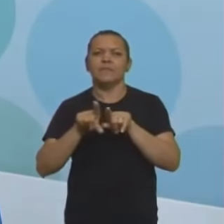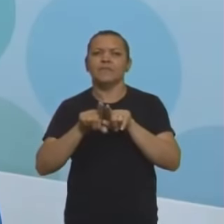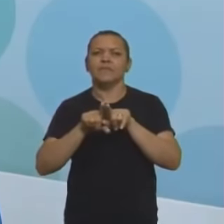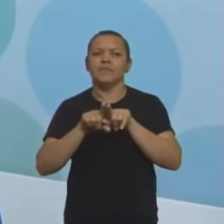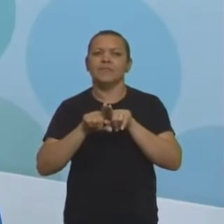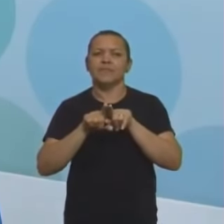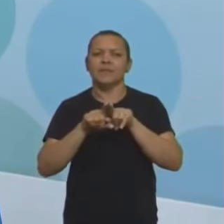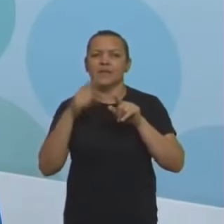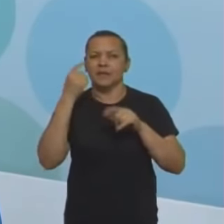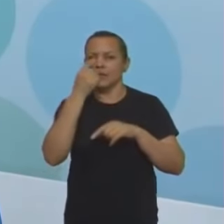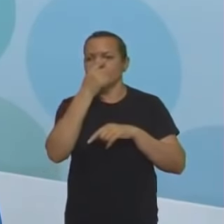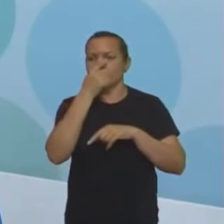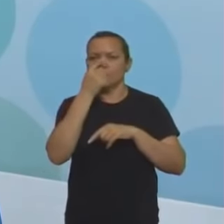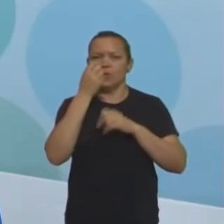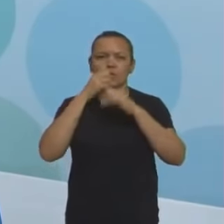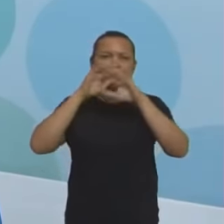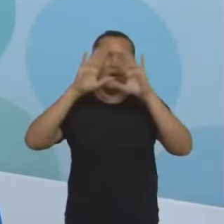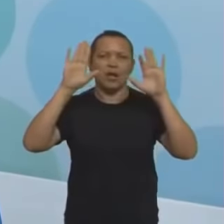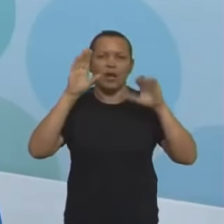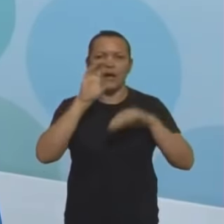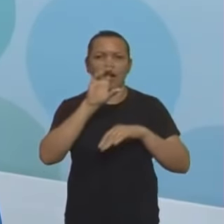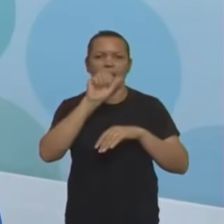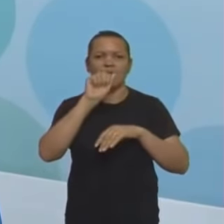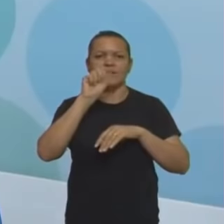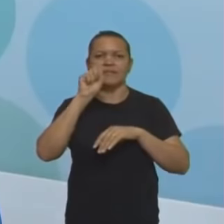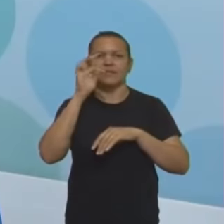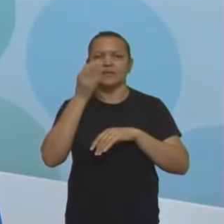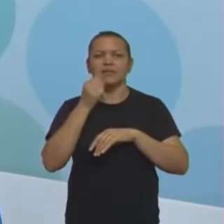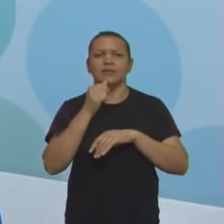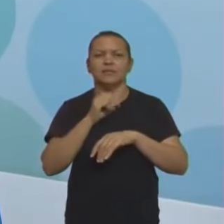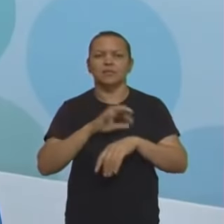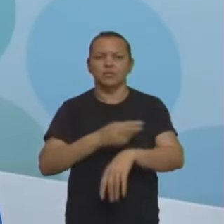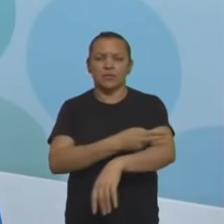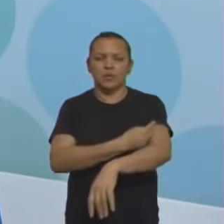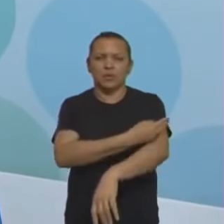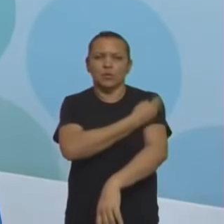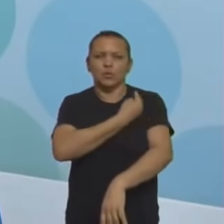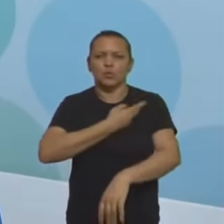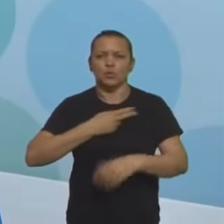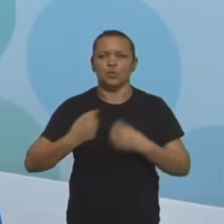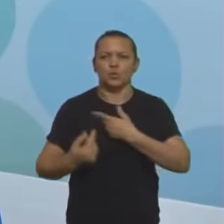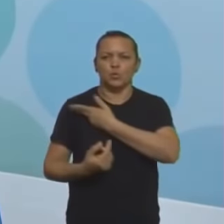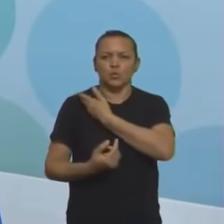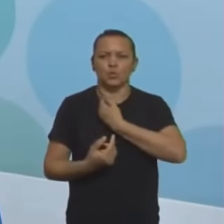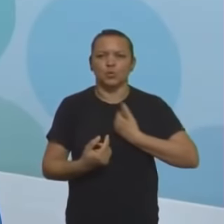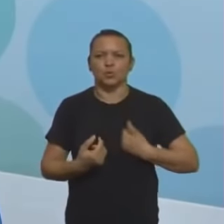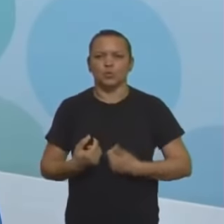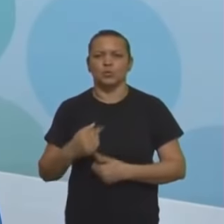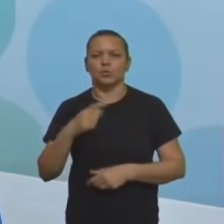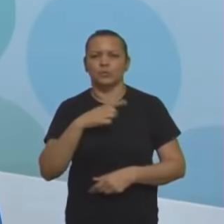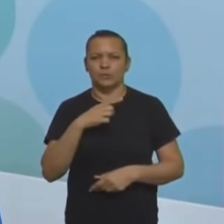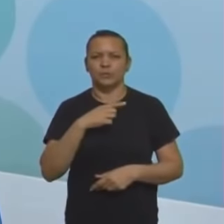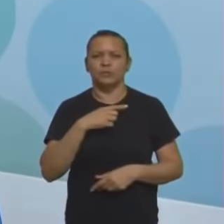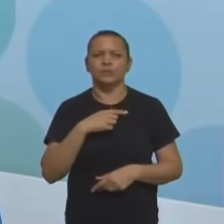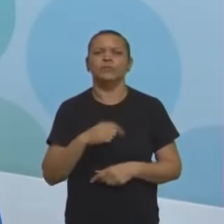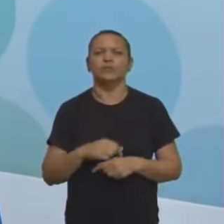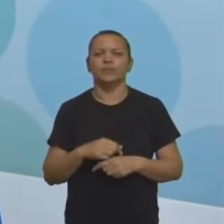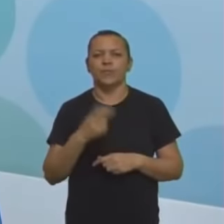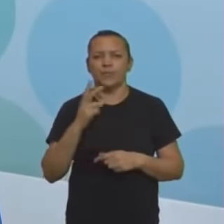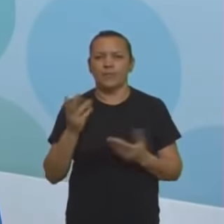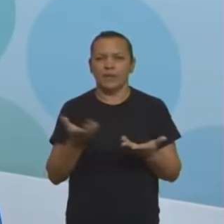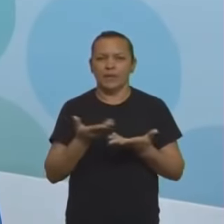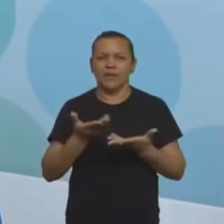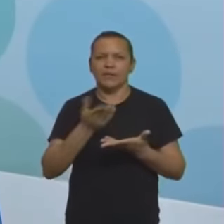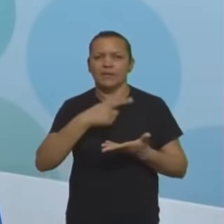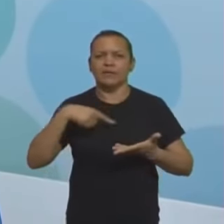Meus olhos são castanhos e eu tenho algumas tatuagens pelo corpo. É isso. E a gente hoje